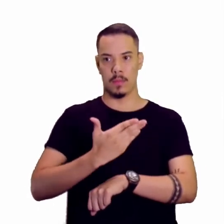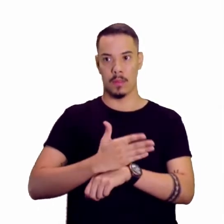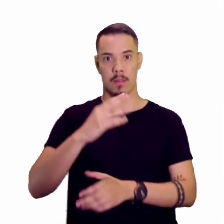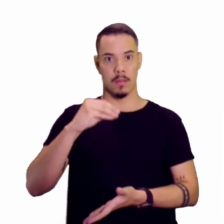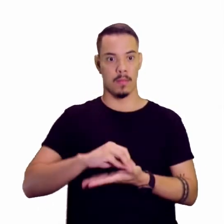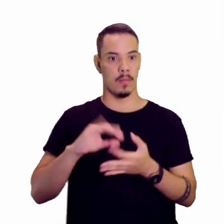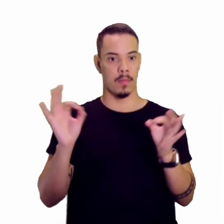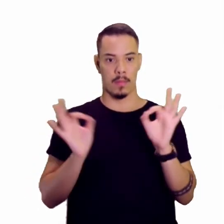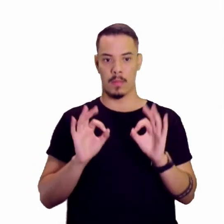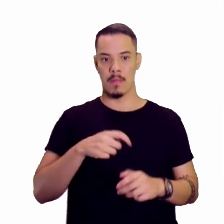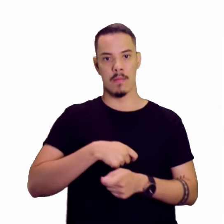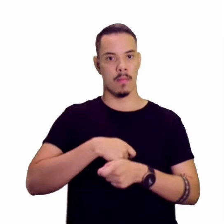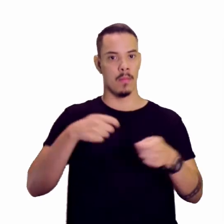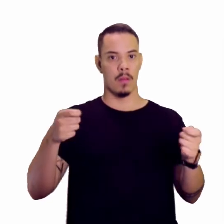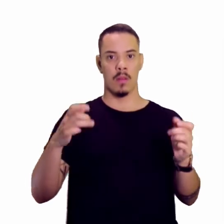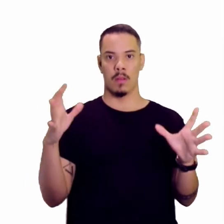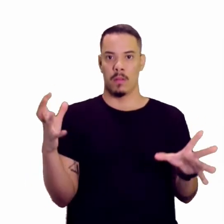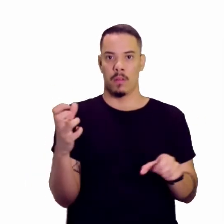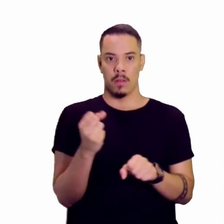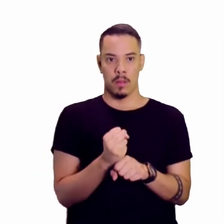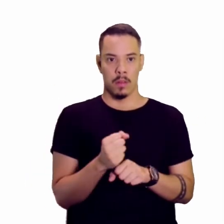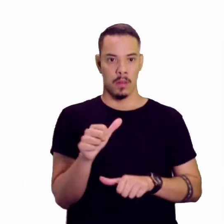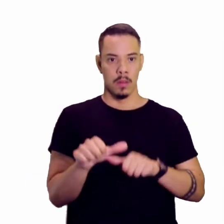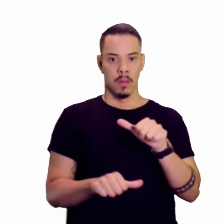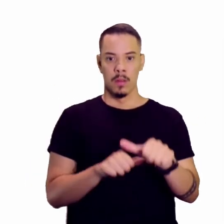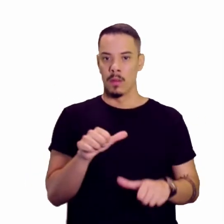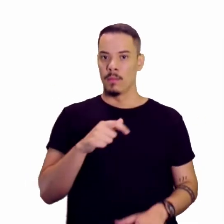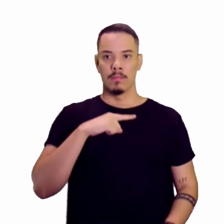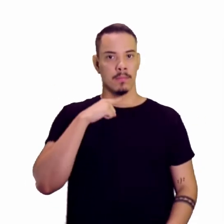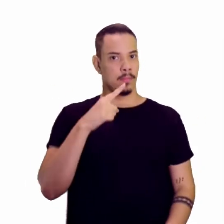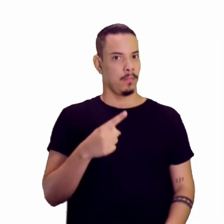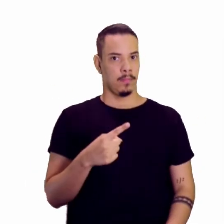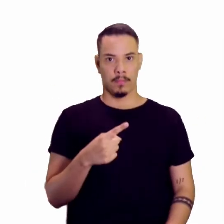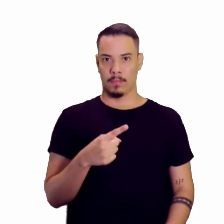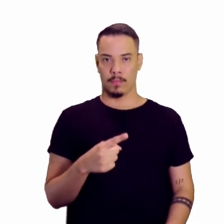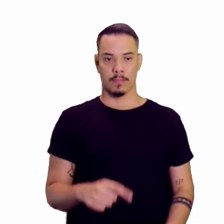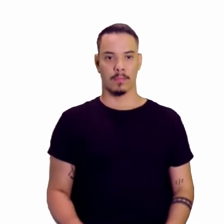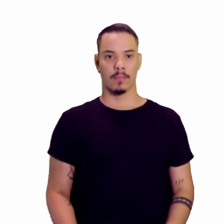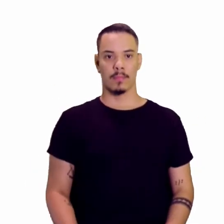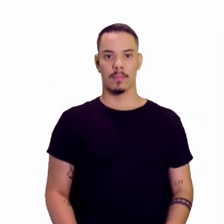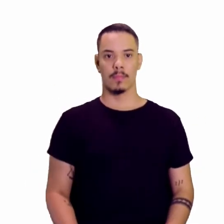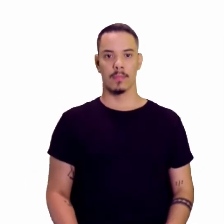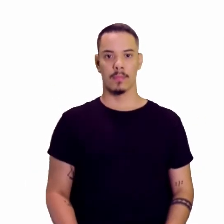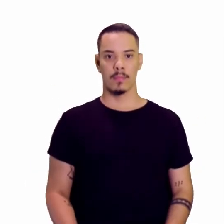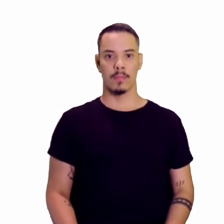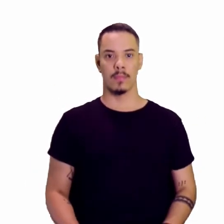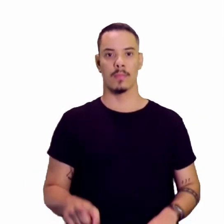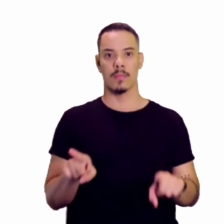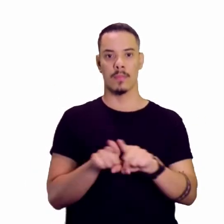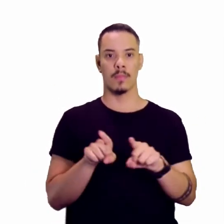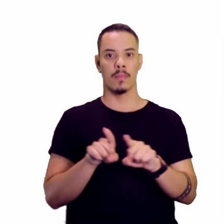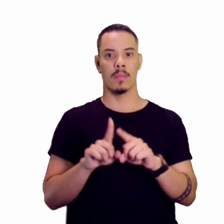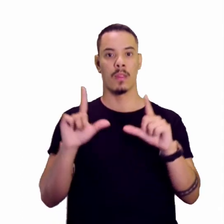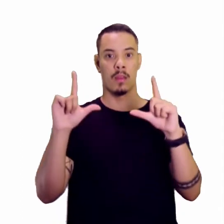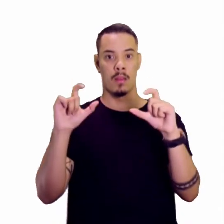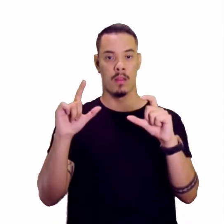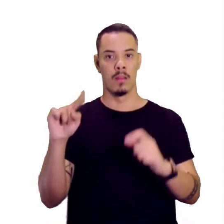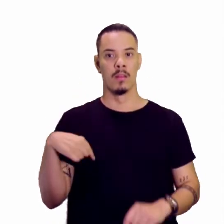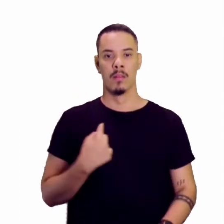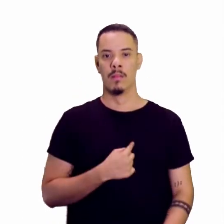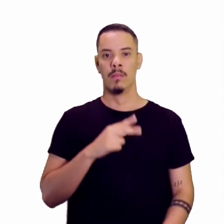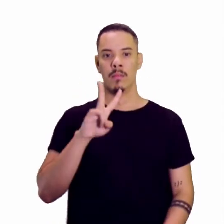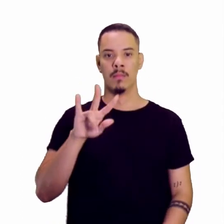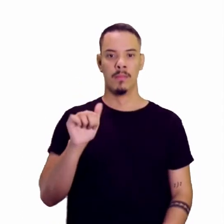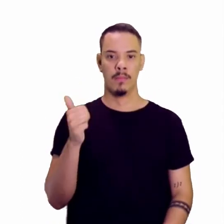Décio? Então, não teria como tirar essa brincadeira com a balança, né? Como com a balança, e nós vimos naquela foto, né, que estava a